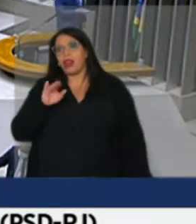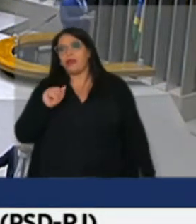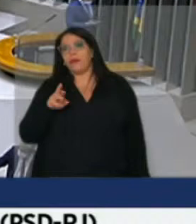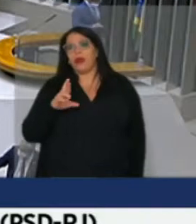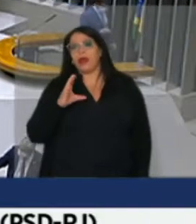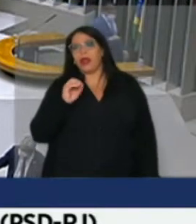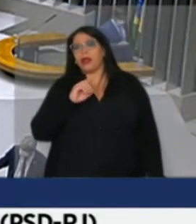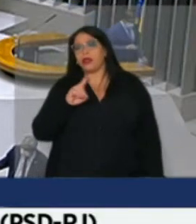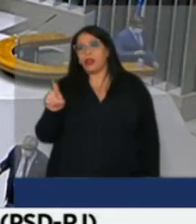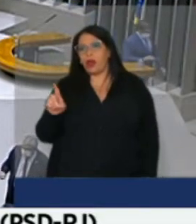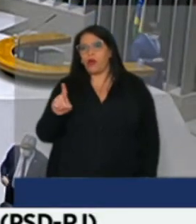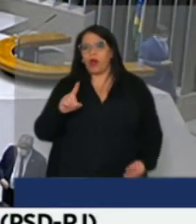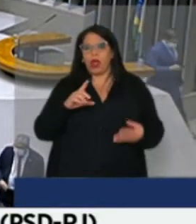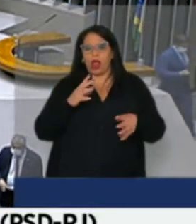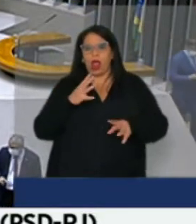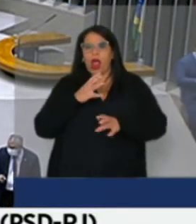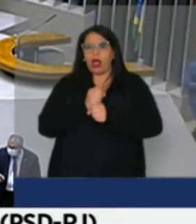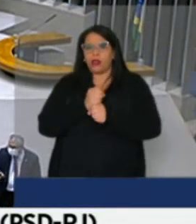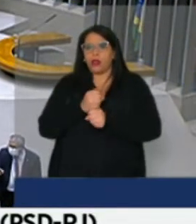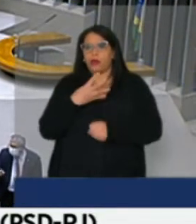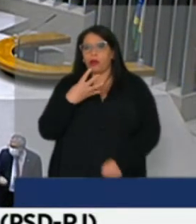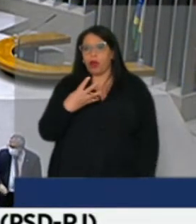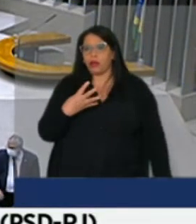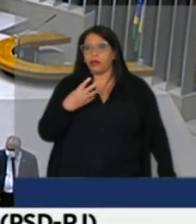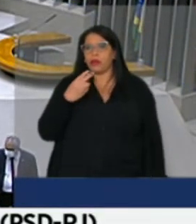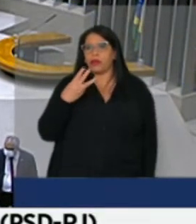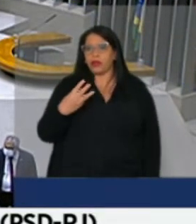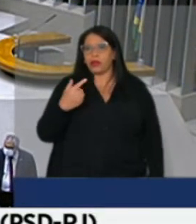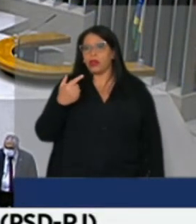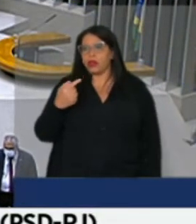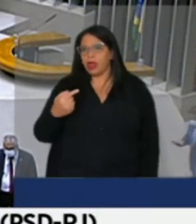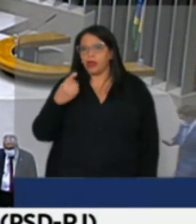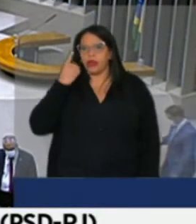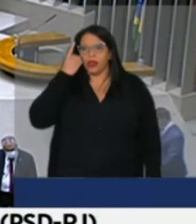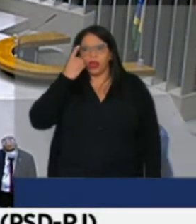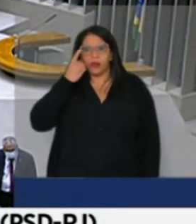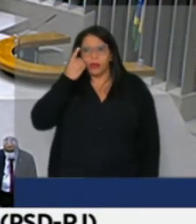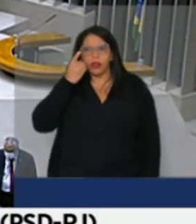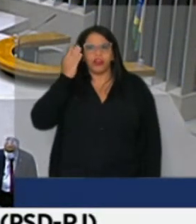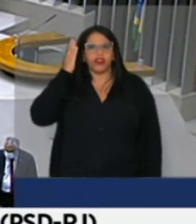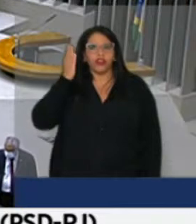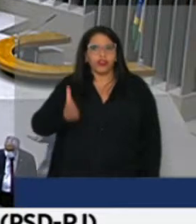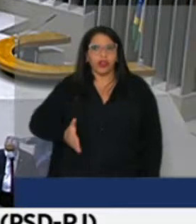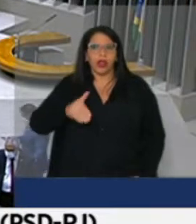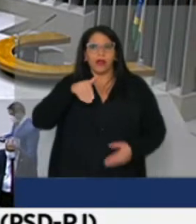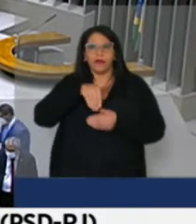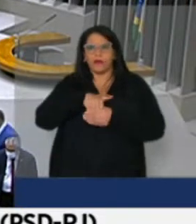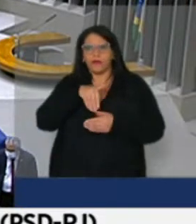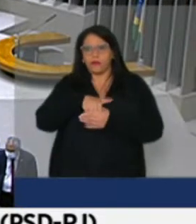Até agora, 437 deputadas e deputados já votaram.